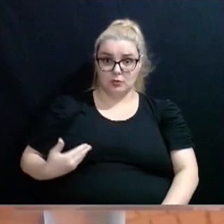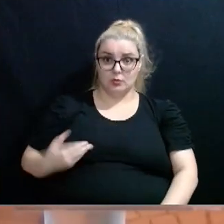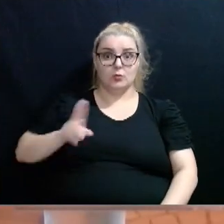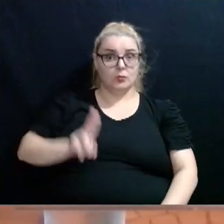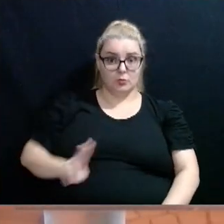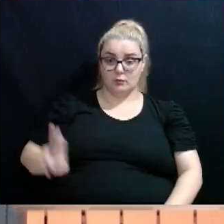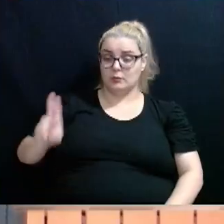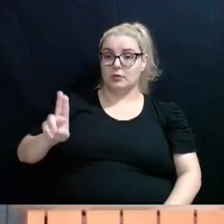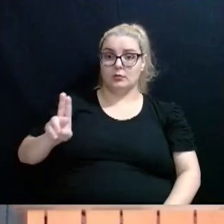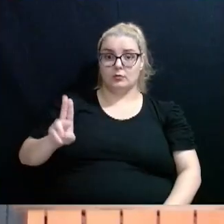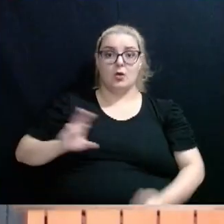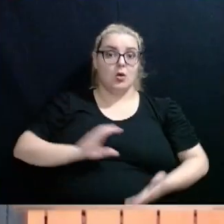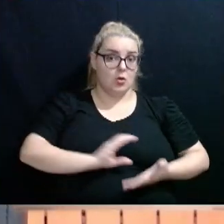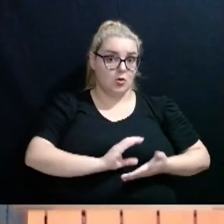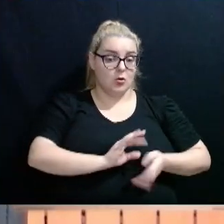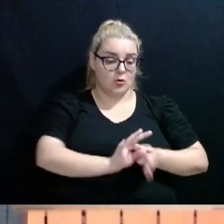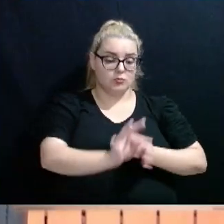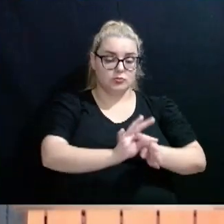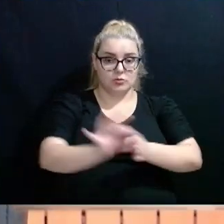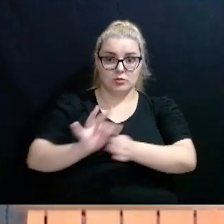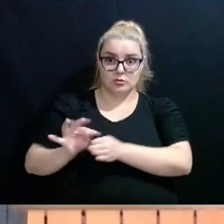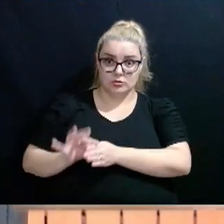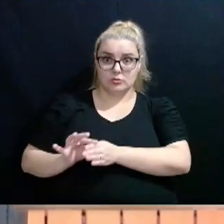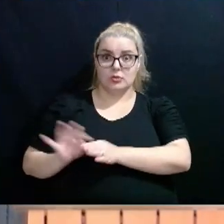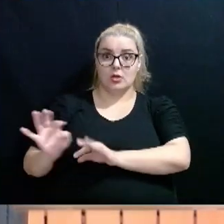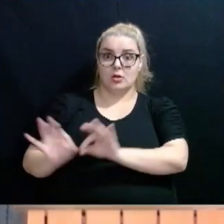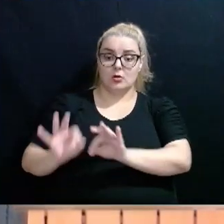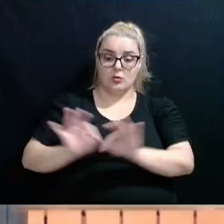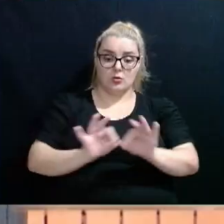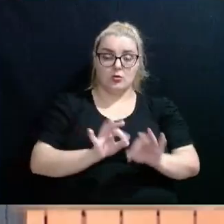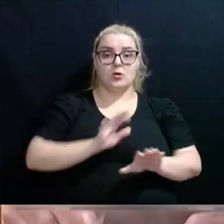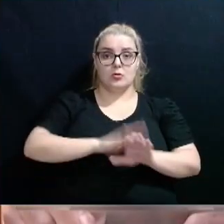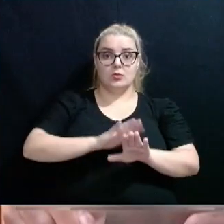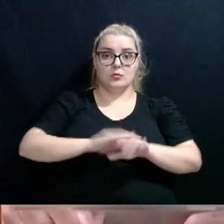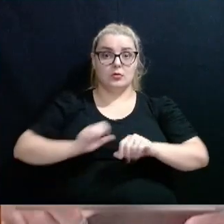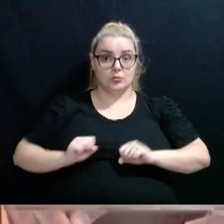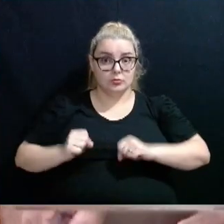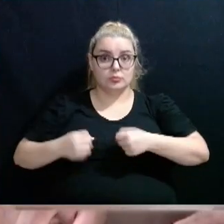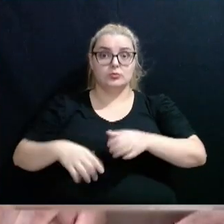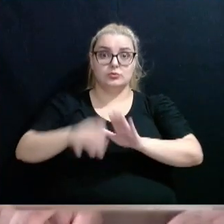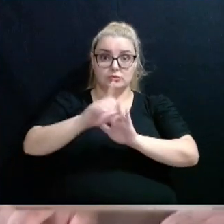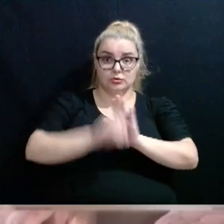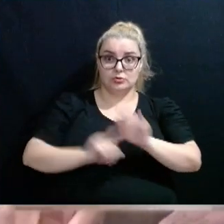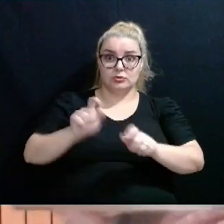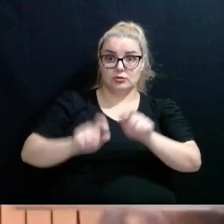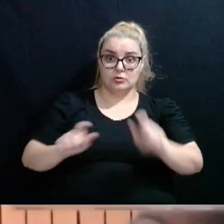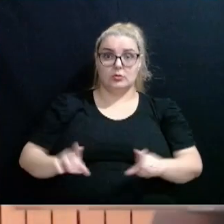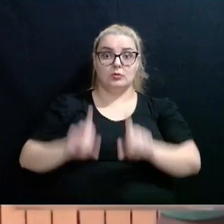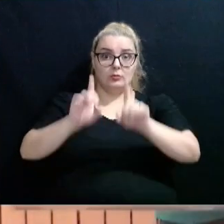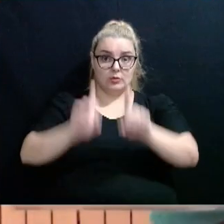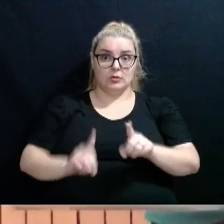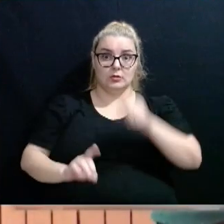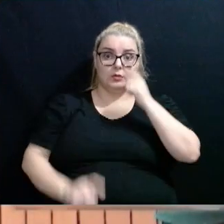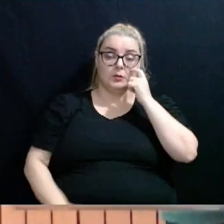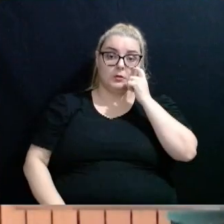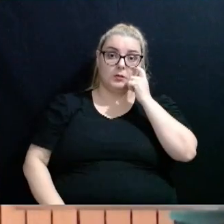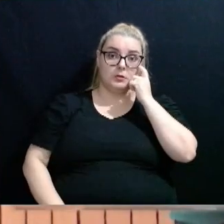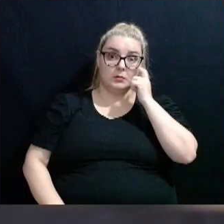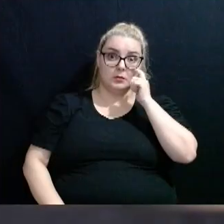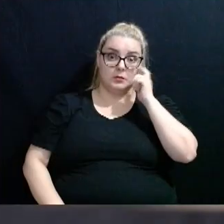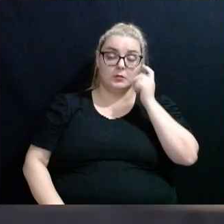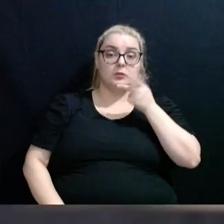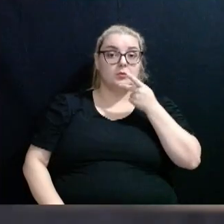conselhos tutelares e organizações que atuam na defesa dos direitos das pessoas com deficiência, que falaram sobre os